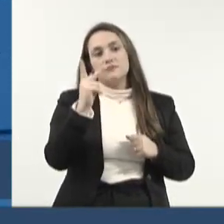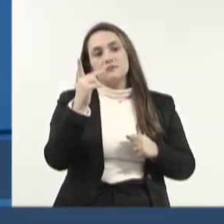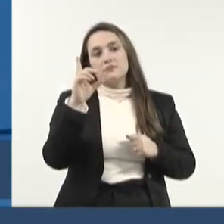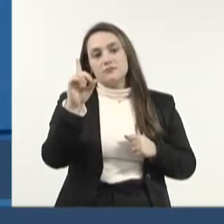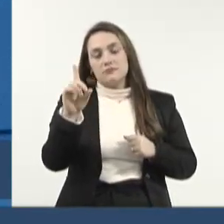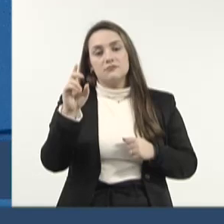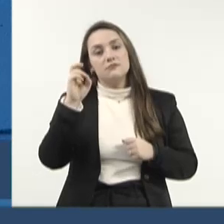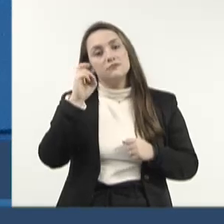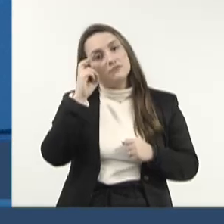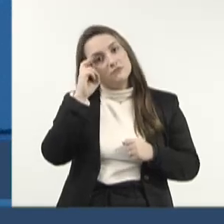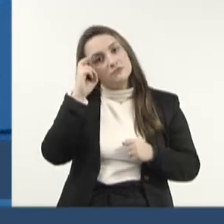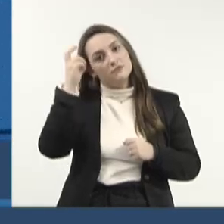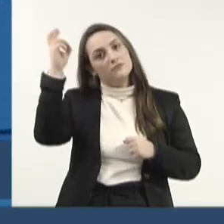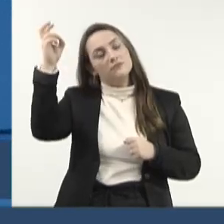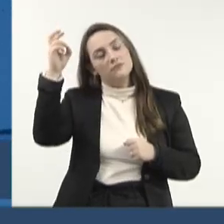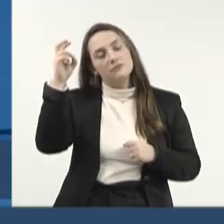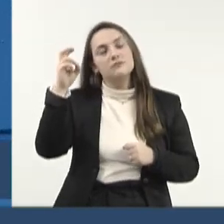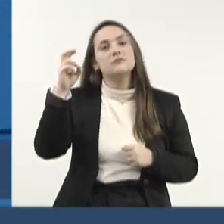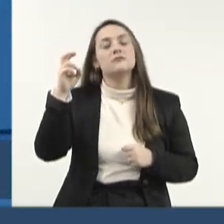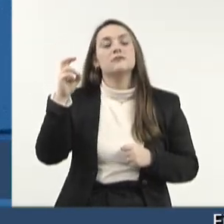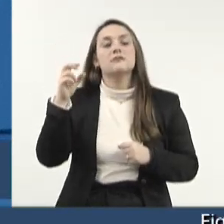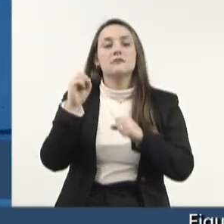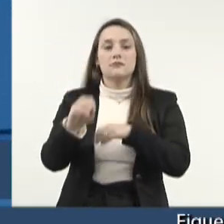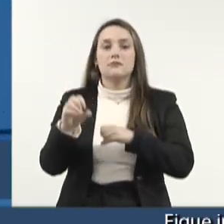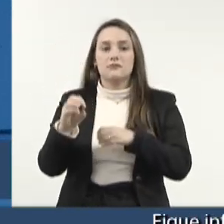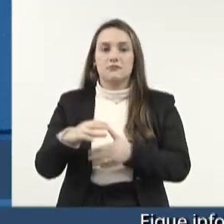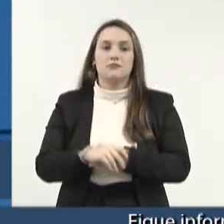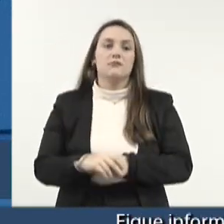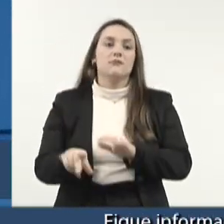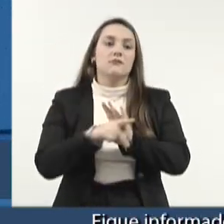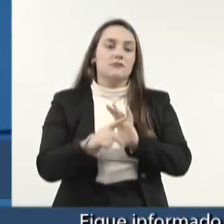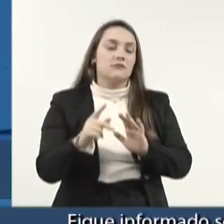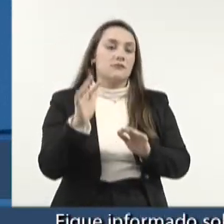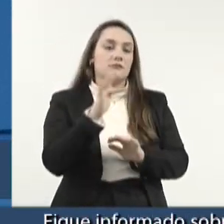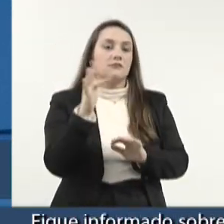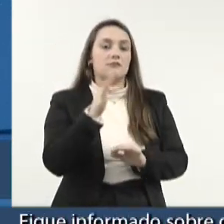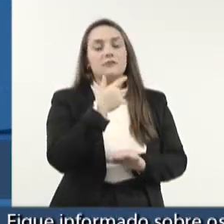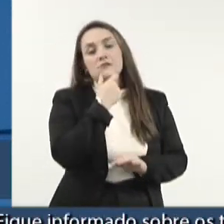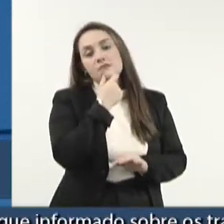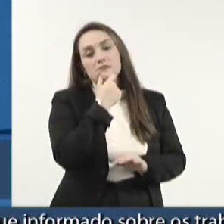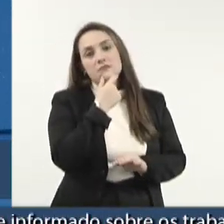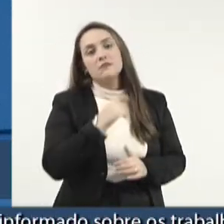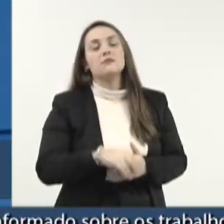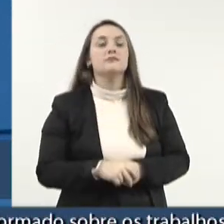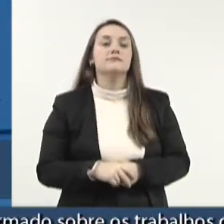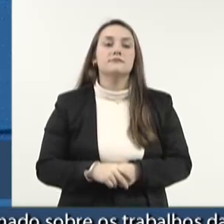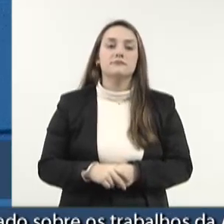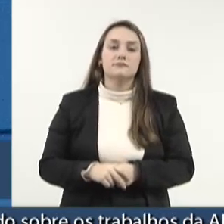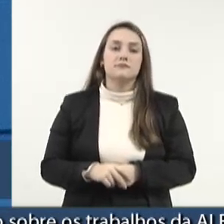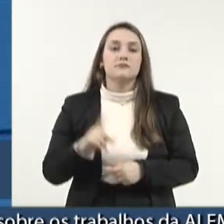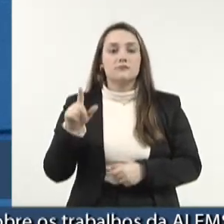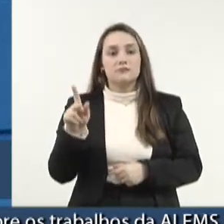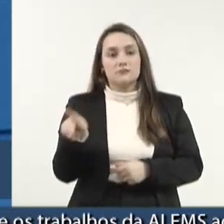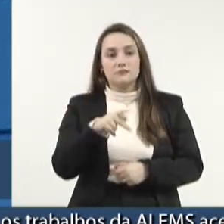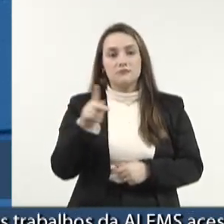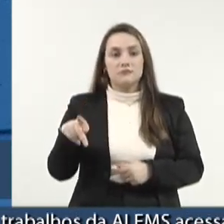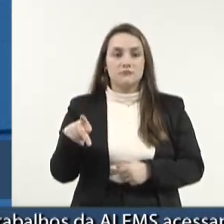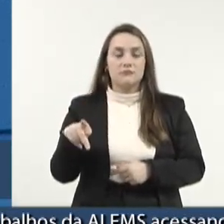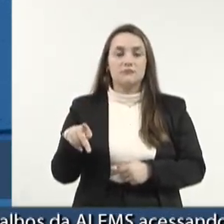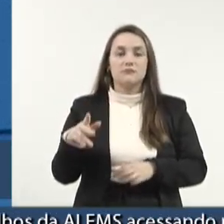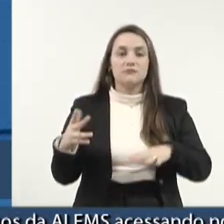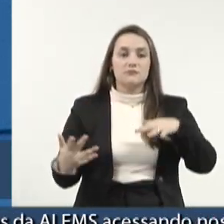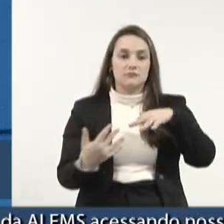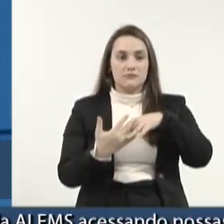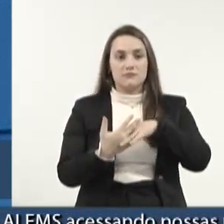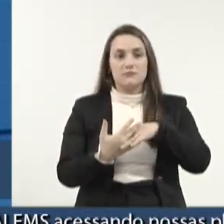à Educação pela Universidade de Huddersfield, da Inglaterra. É professor associado aposentado da Universidade Federal de São João del